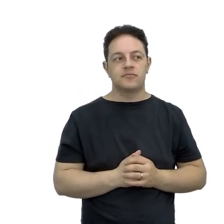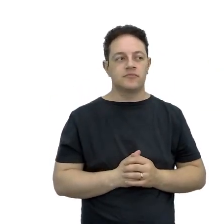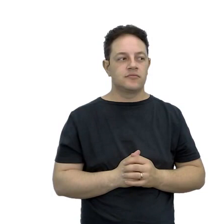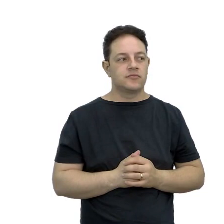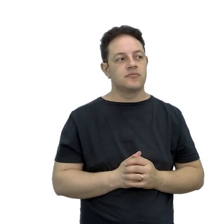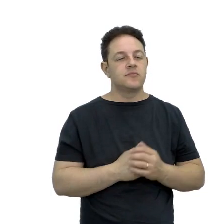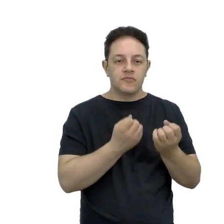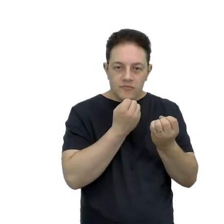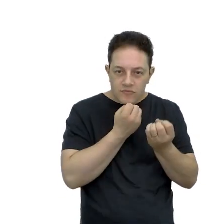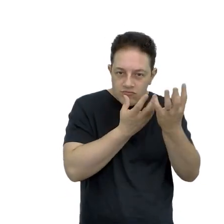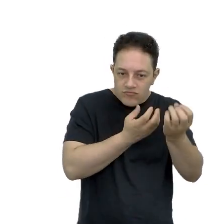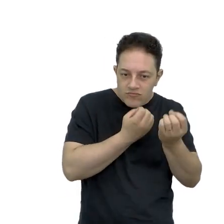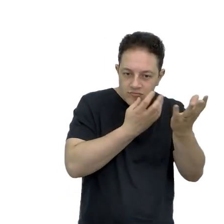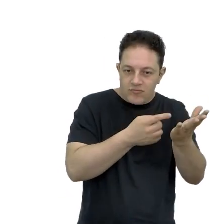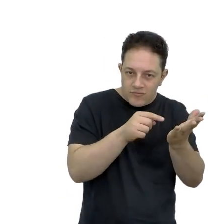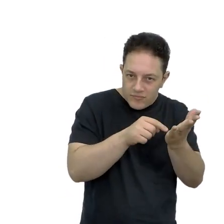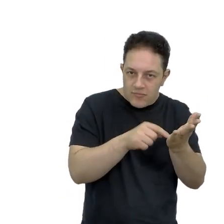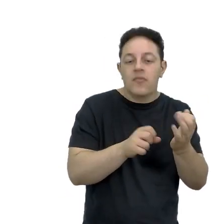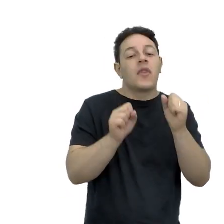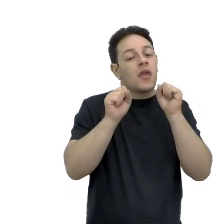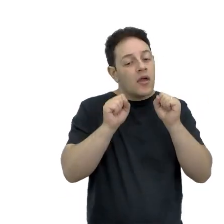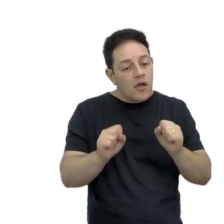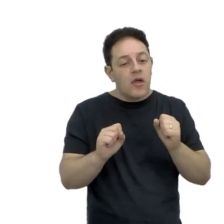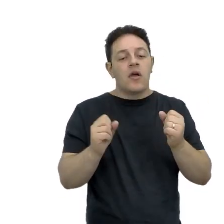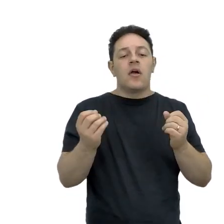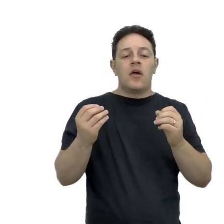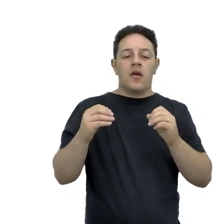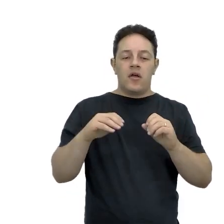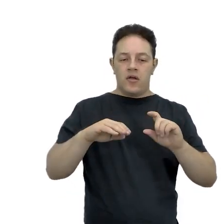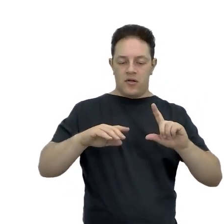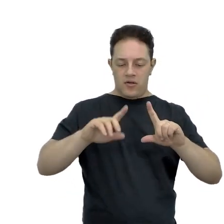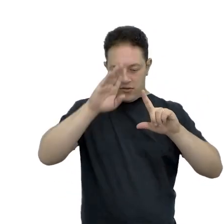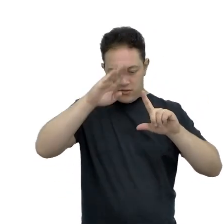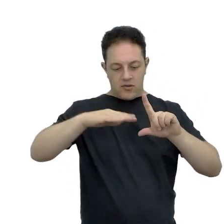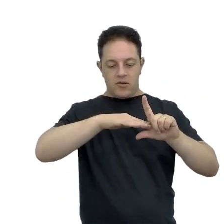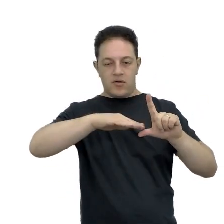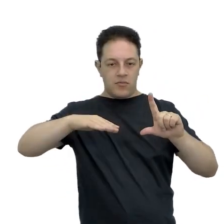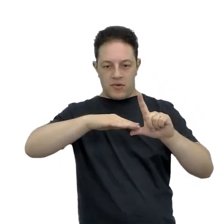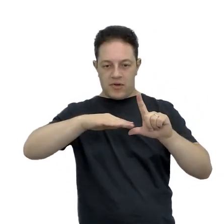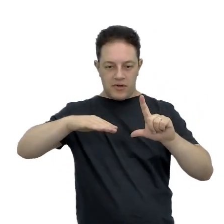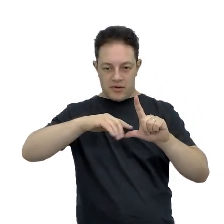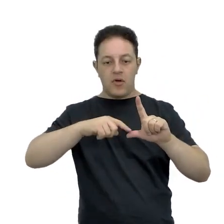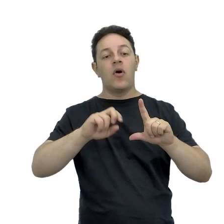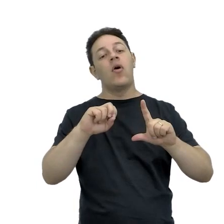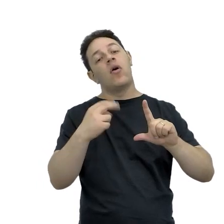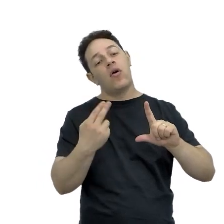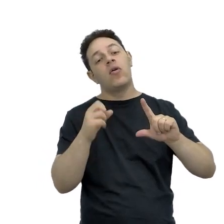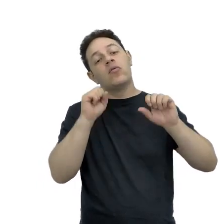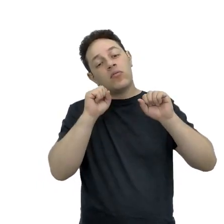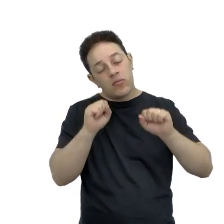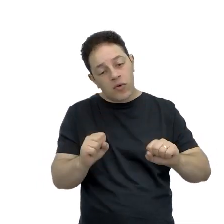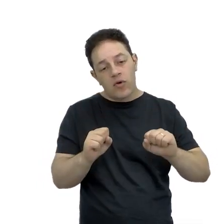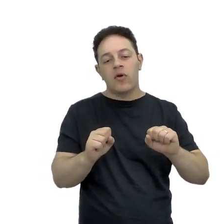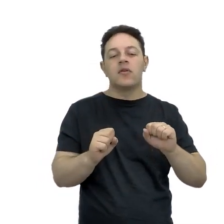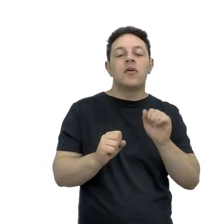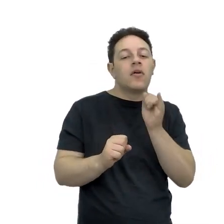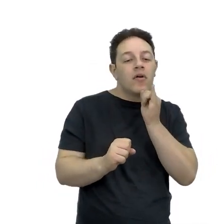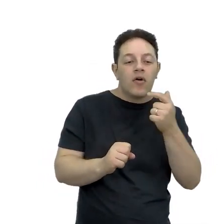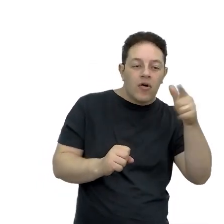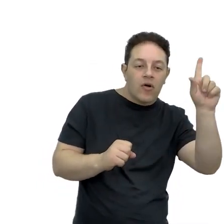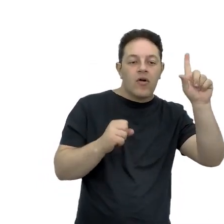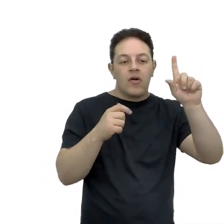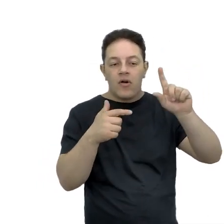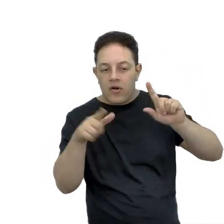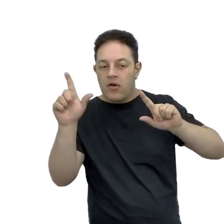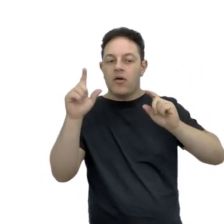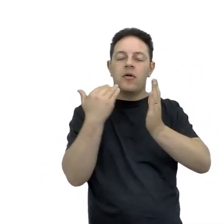As informações elas podem estar na base do triorama ou eles podem usar elementos que vão